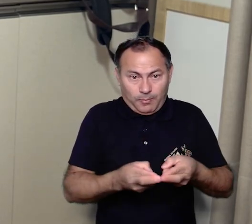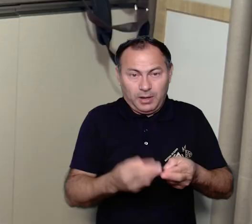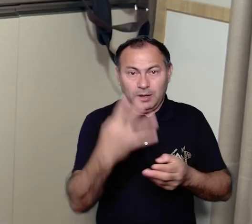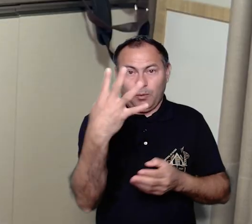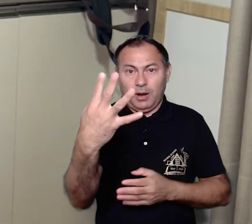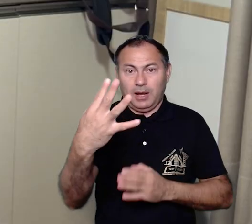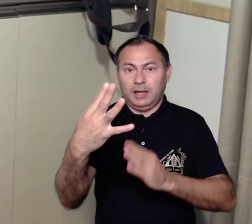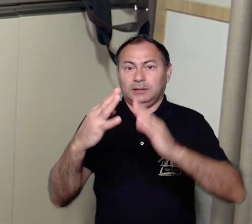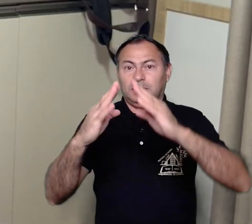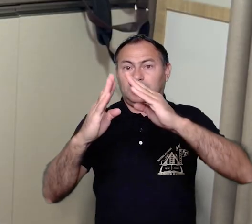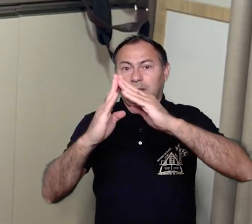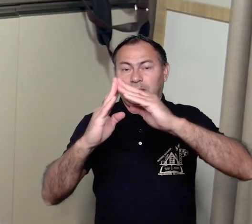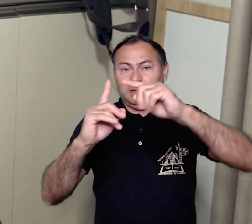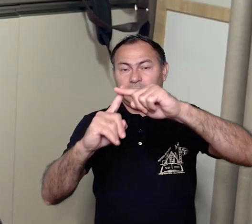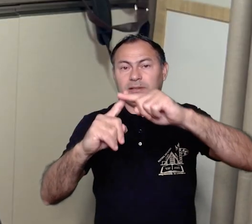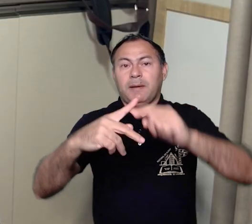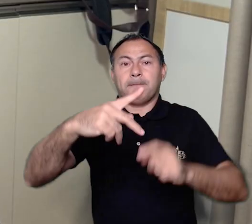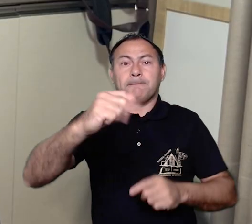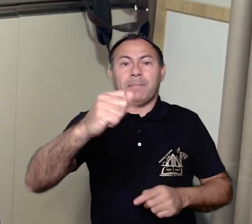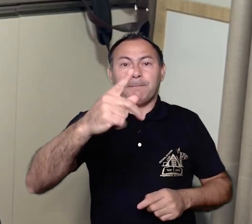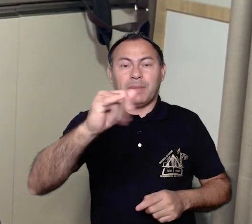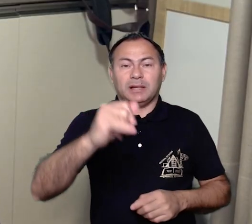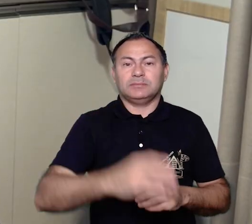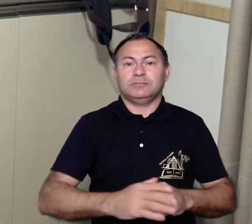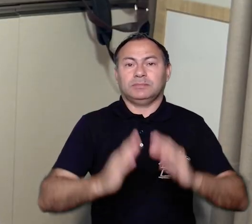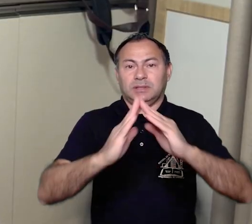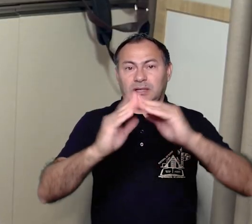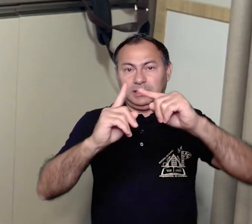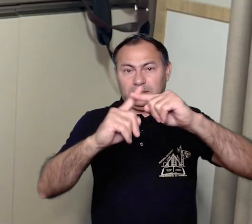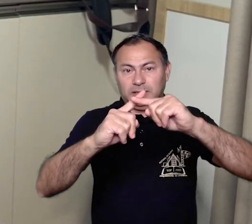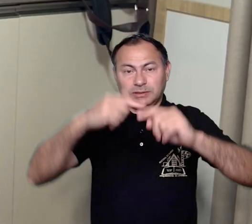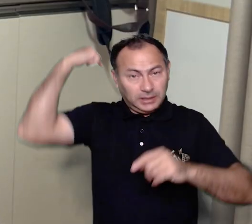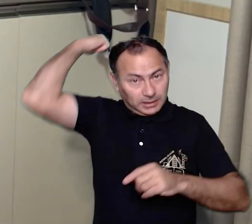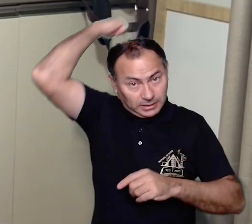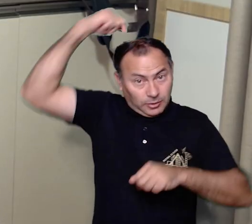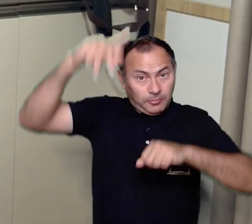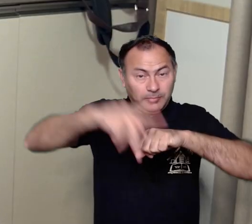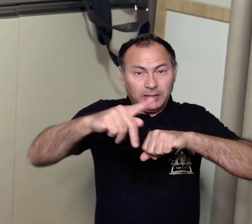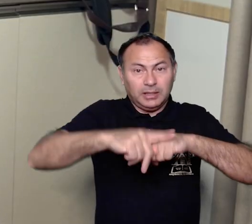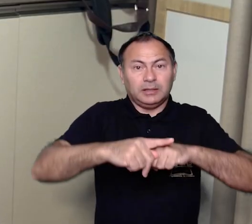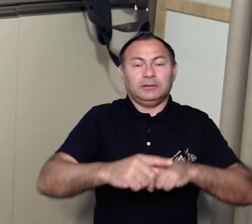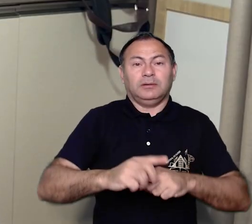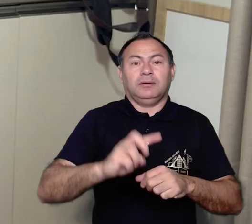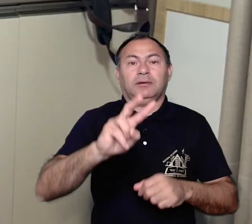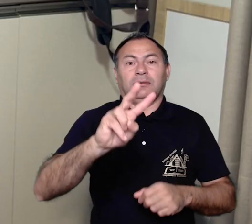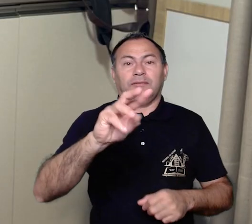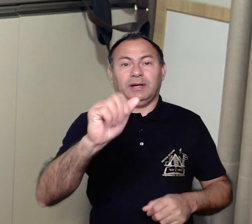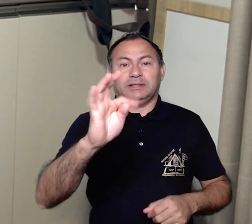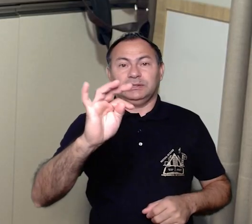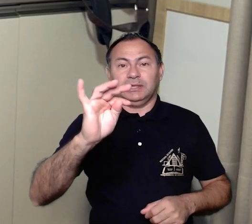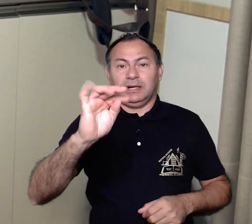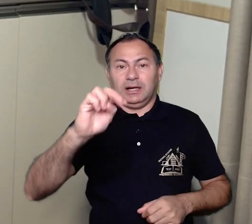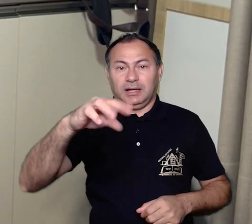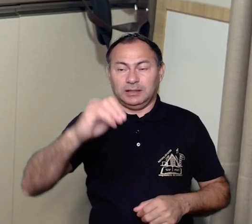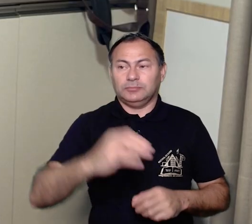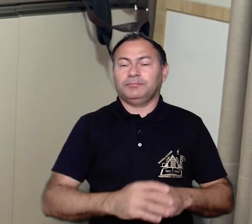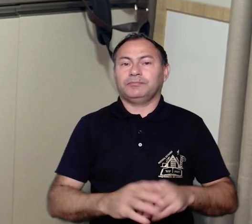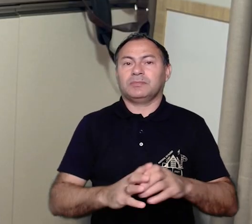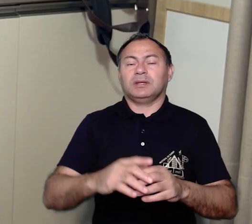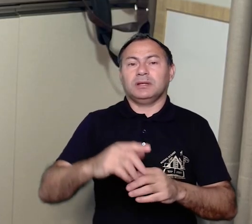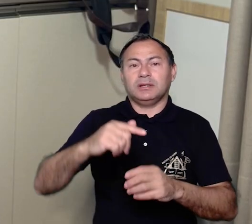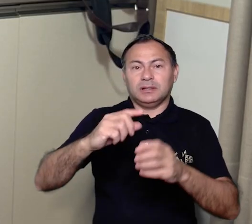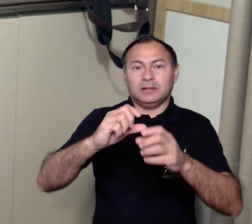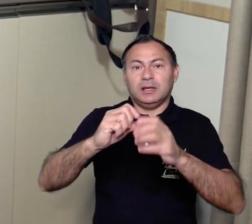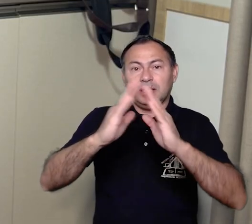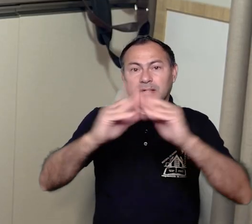4 basílicas papais, na igreja de São Pedro, no Vaticano, Santíssimo Salvador